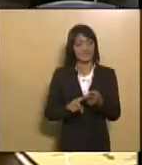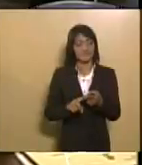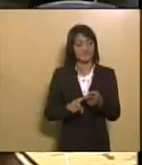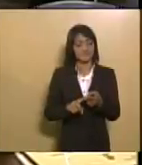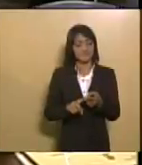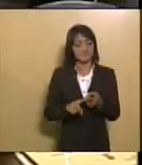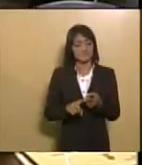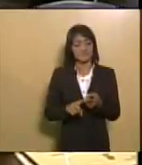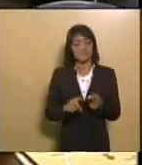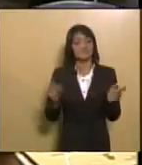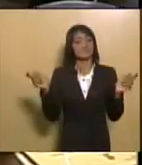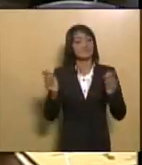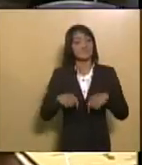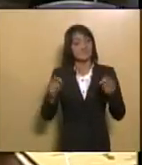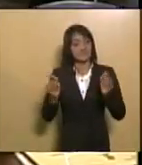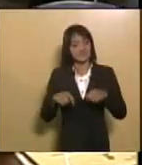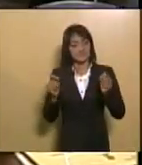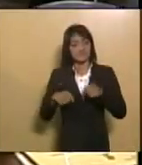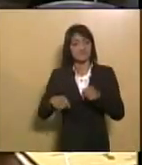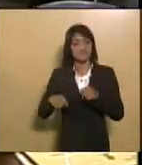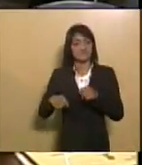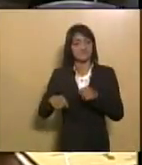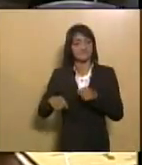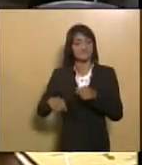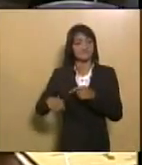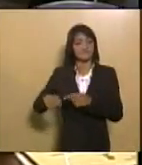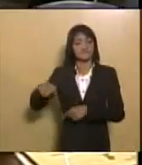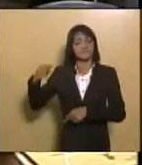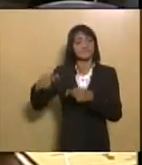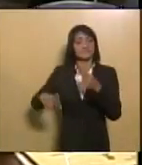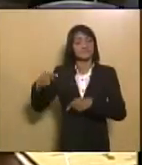para que eles possam debater, trazer